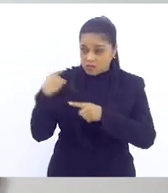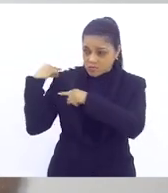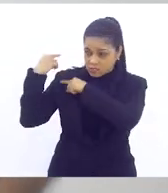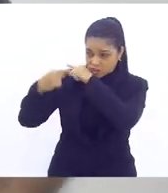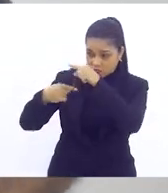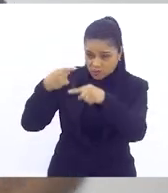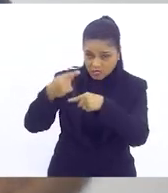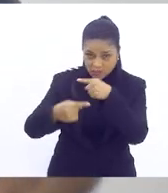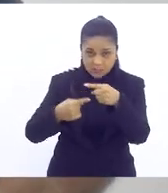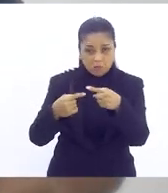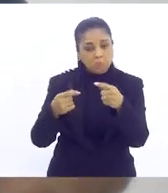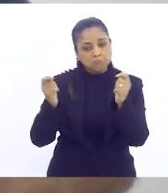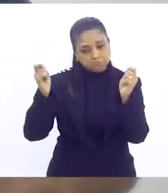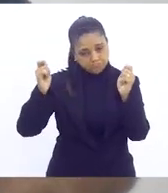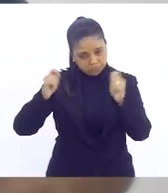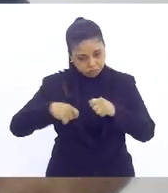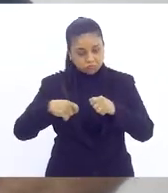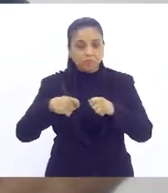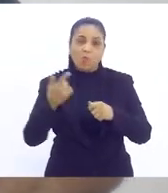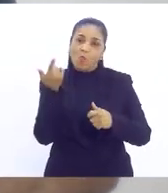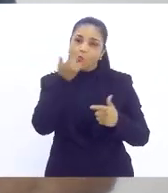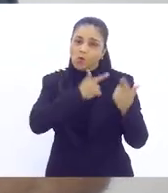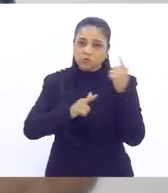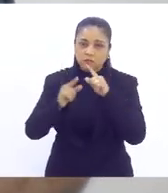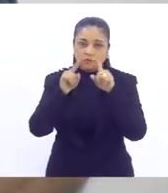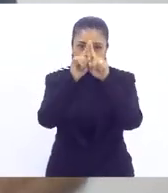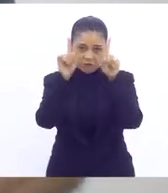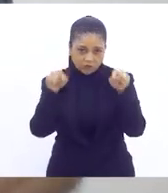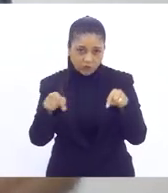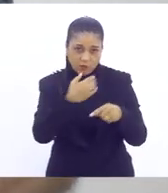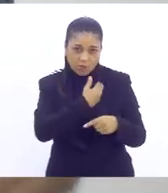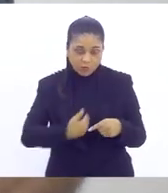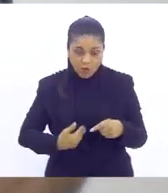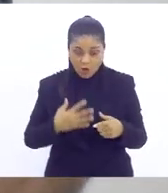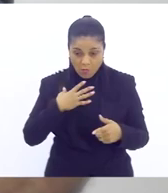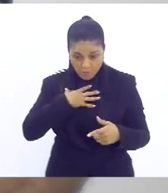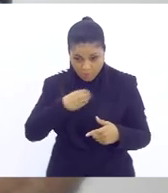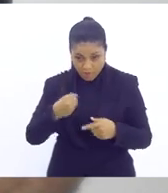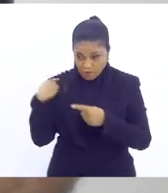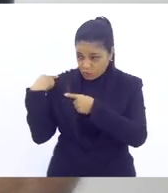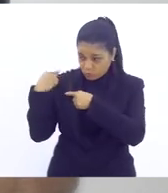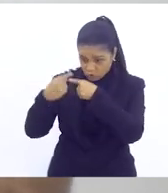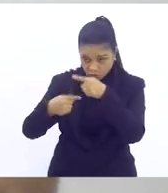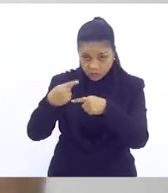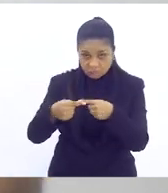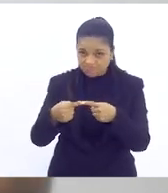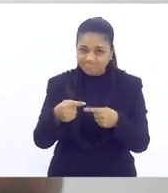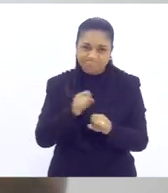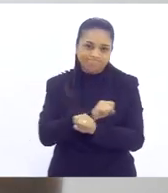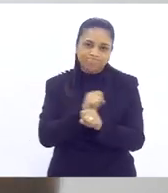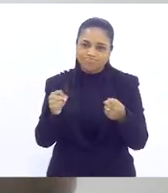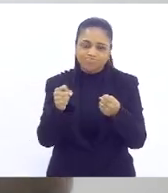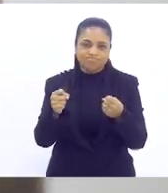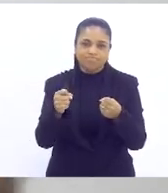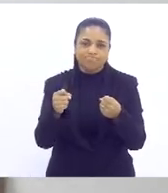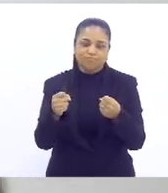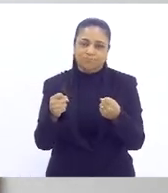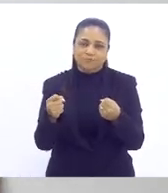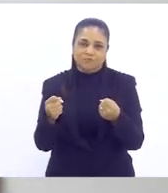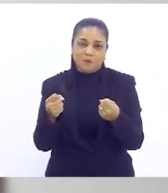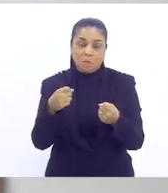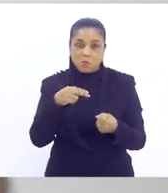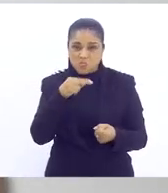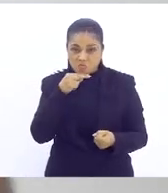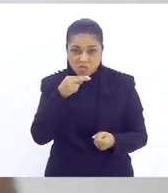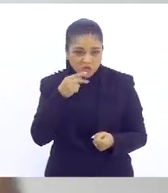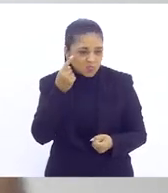ser funcionário público a geração do meu filho já não pode os meus netos do meu neto nem sei se